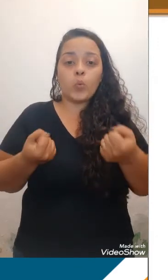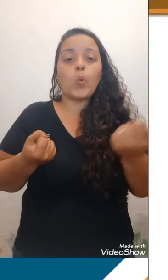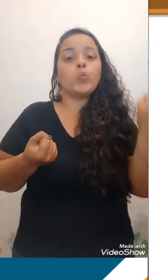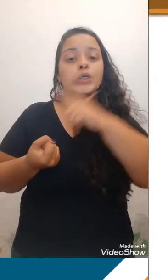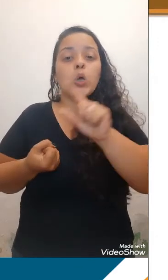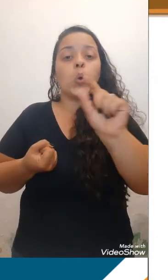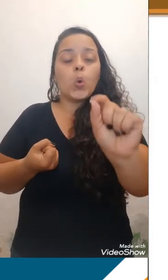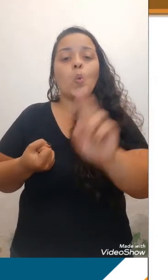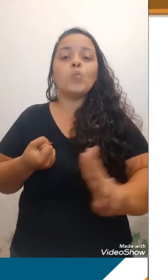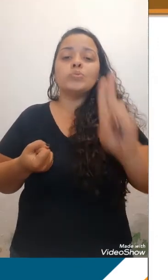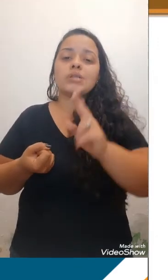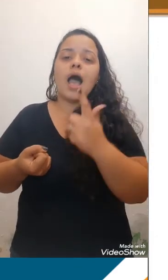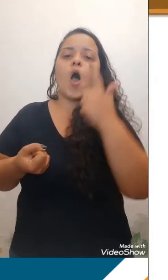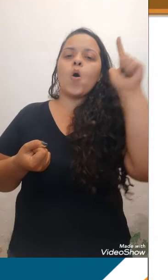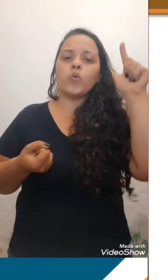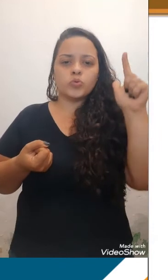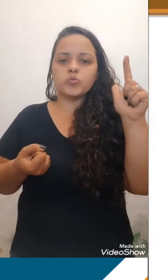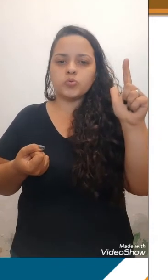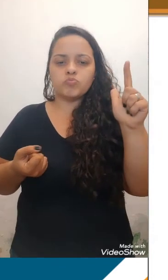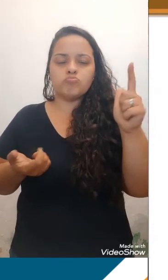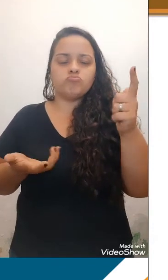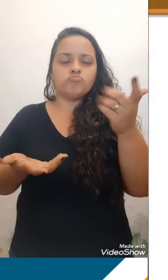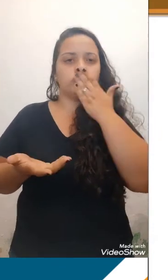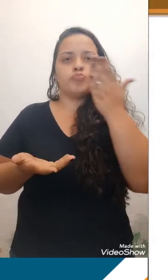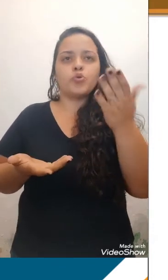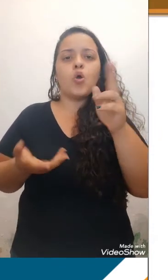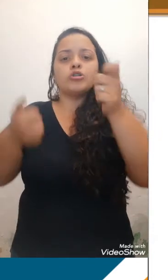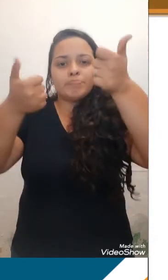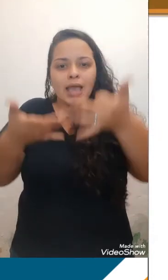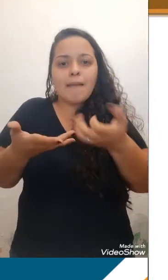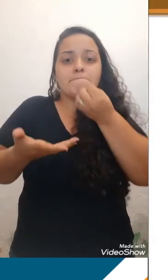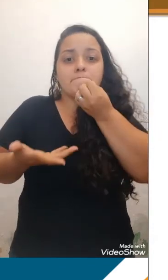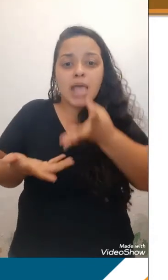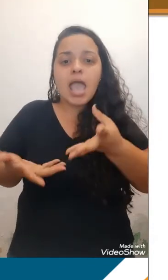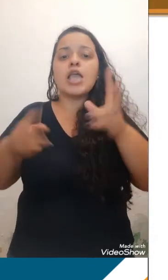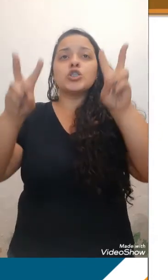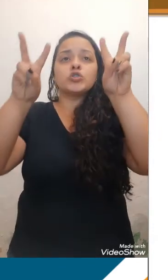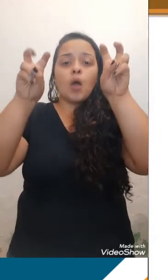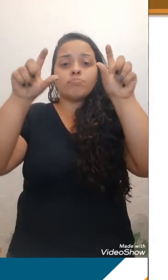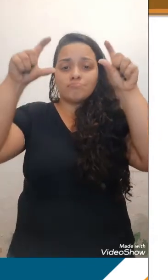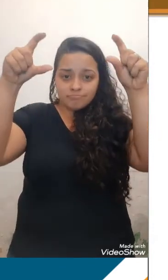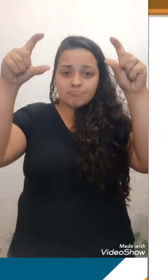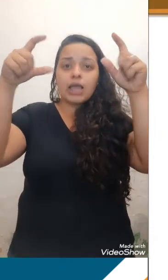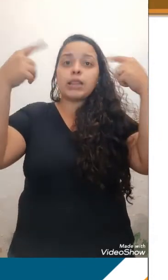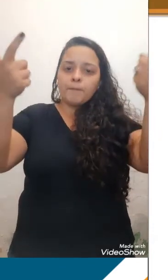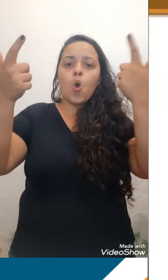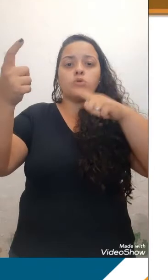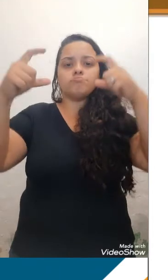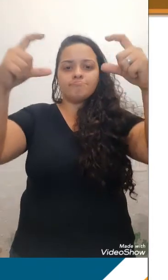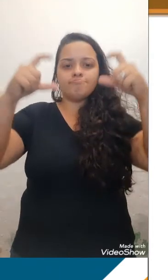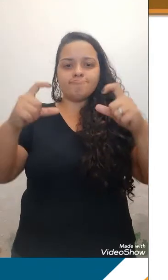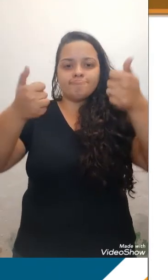conseguir usar outros artifícios, né? Explicar bem o tópico frasal, para